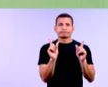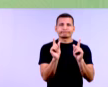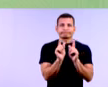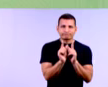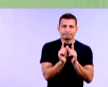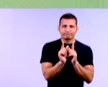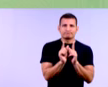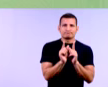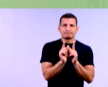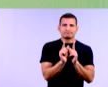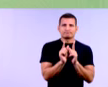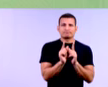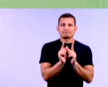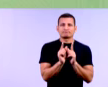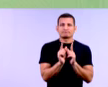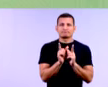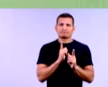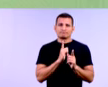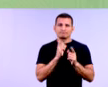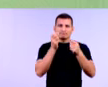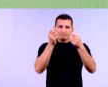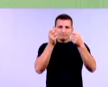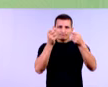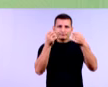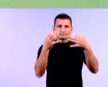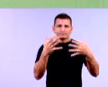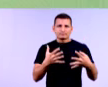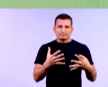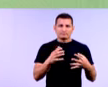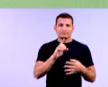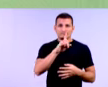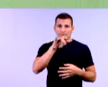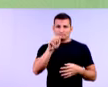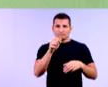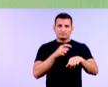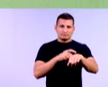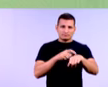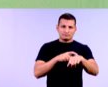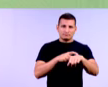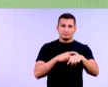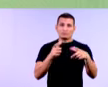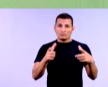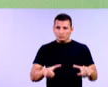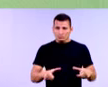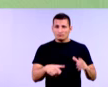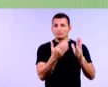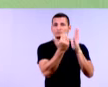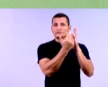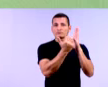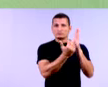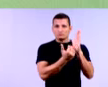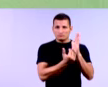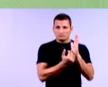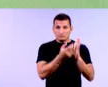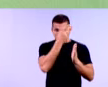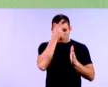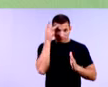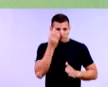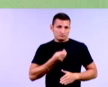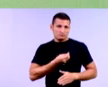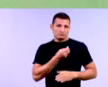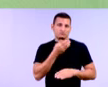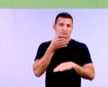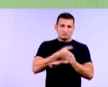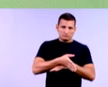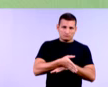bem delineado. Olha, a data, a hora, o local, a pauta, as pessoas presentes e as considerações.